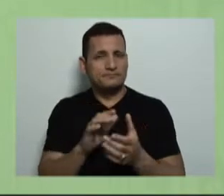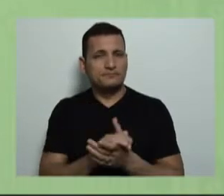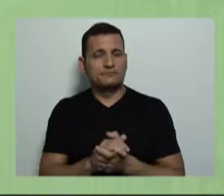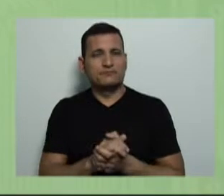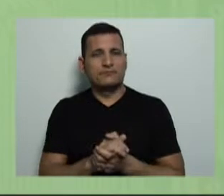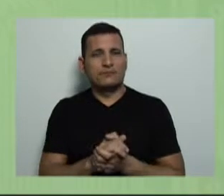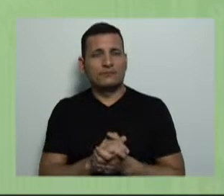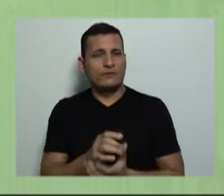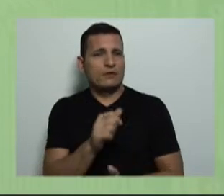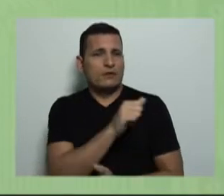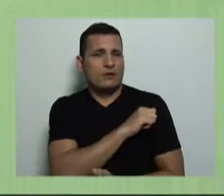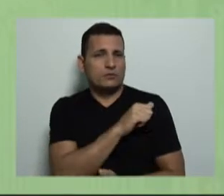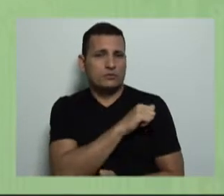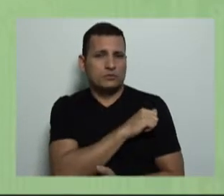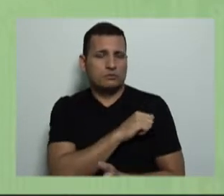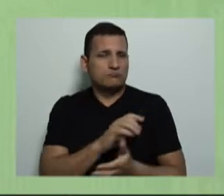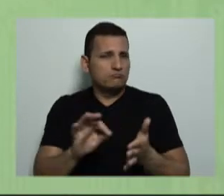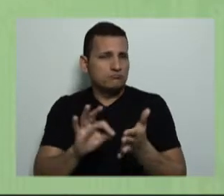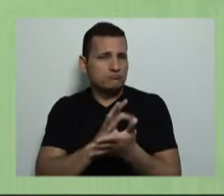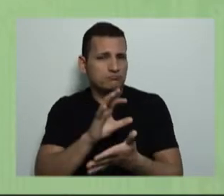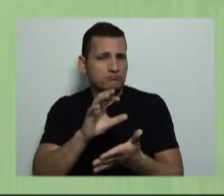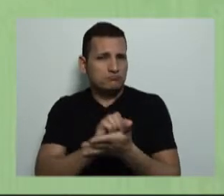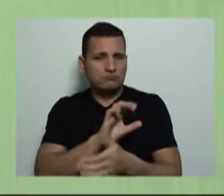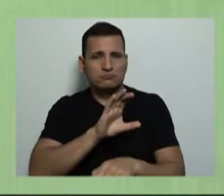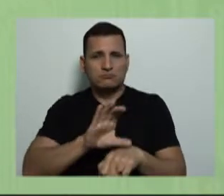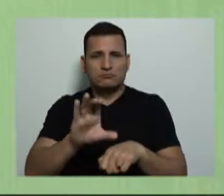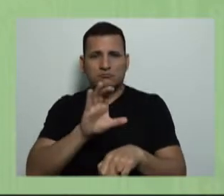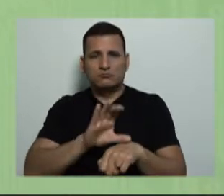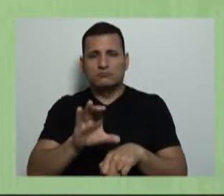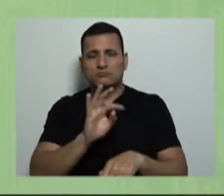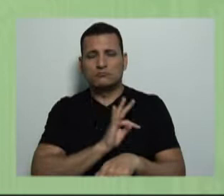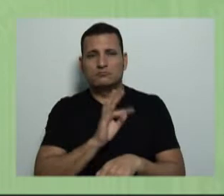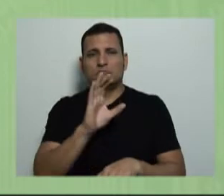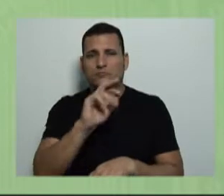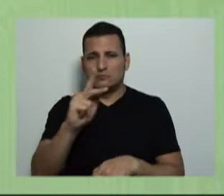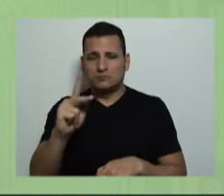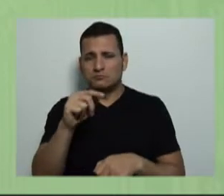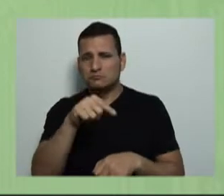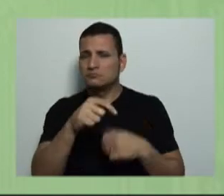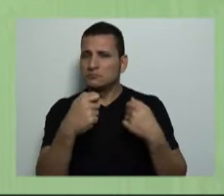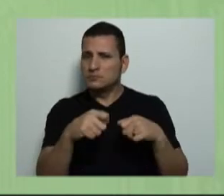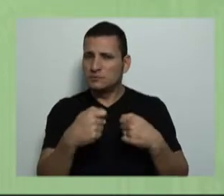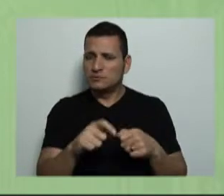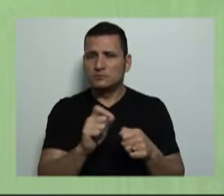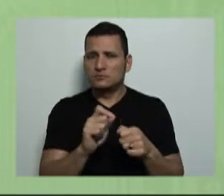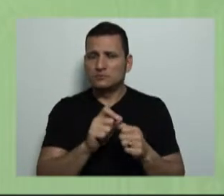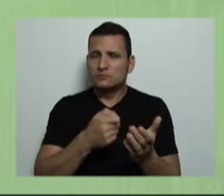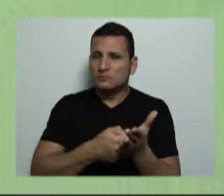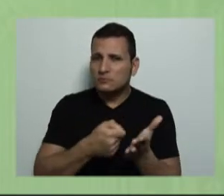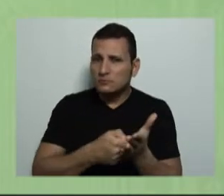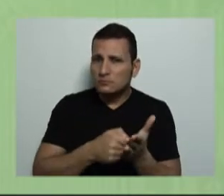aluno, matriculado no curso técnico em cooperativismo, deverá necessariamente realizar o estágio?